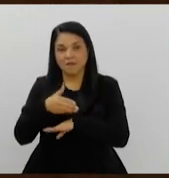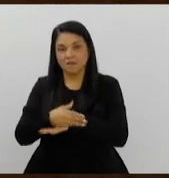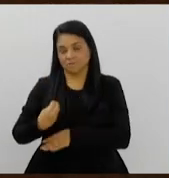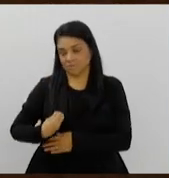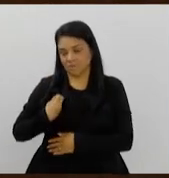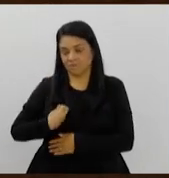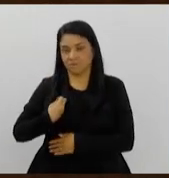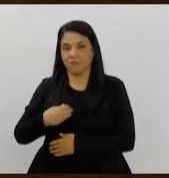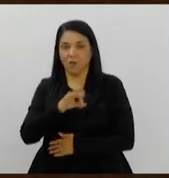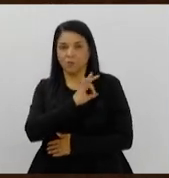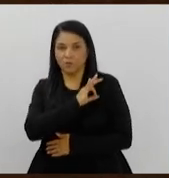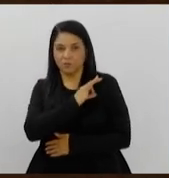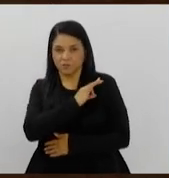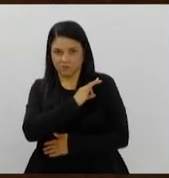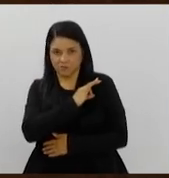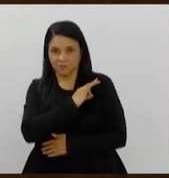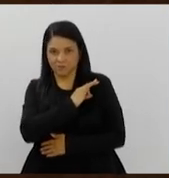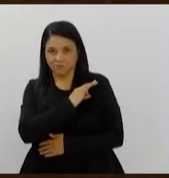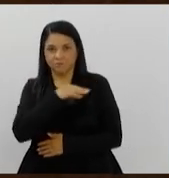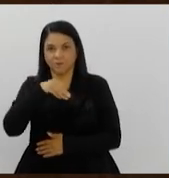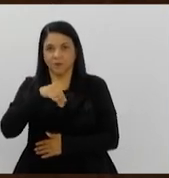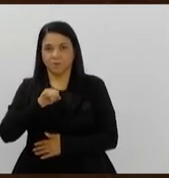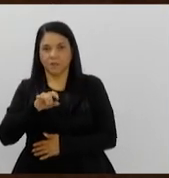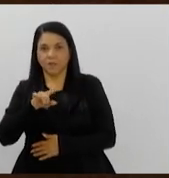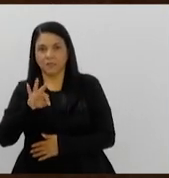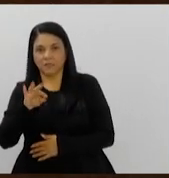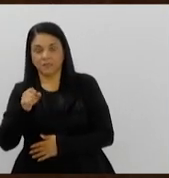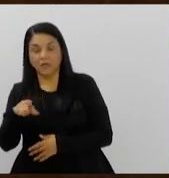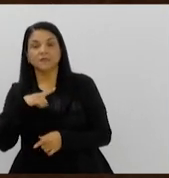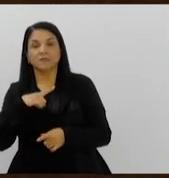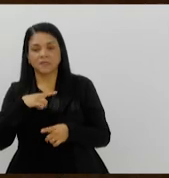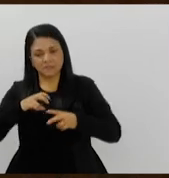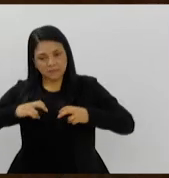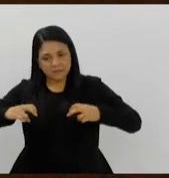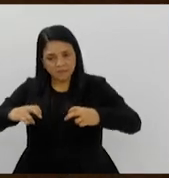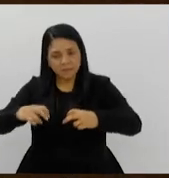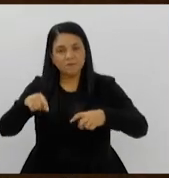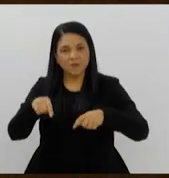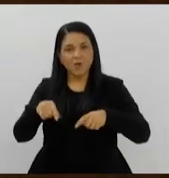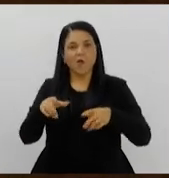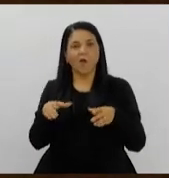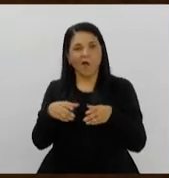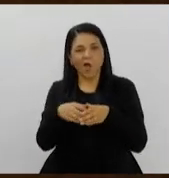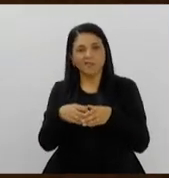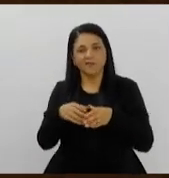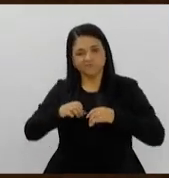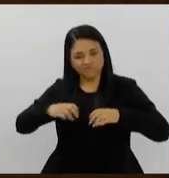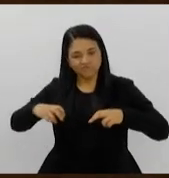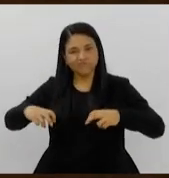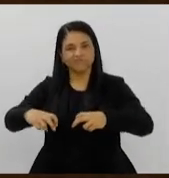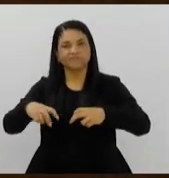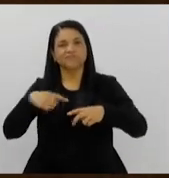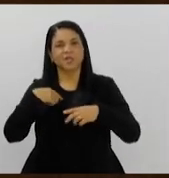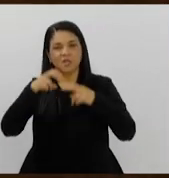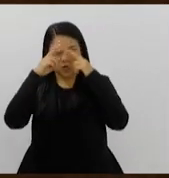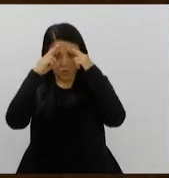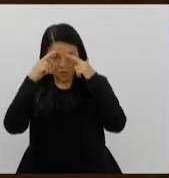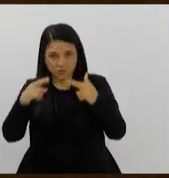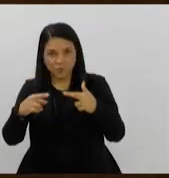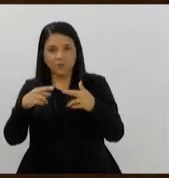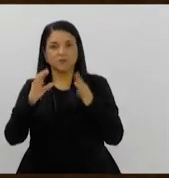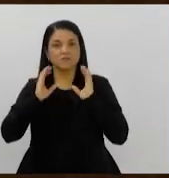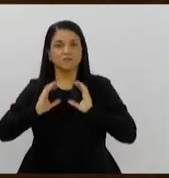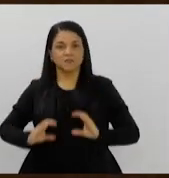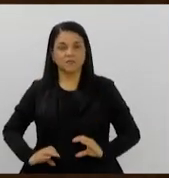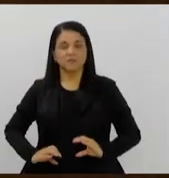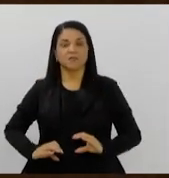E onde tem uma roda de samba, tem geração de emprego, tem fortalecimento da cultura, tem respeito à cidadania.